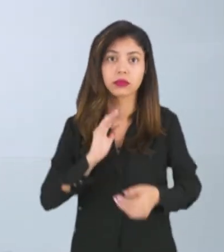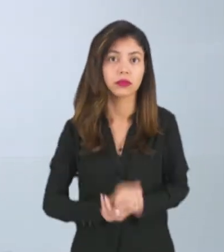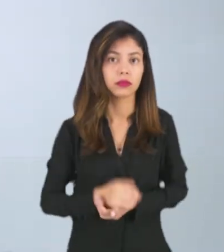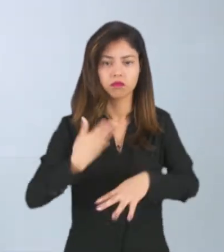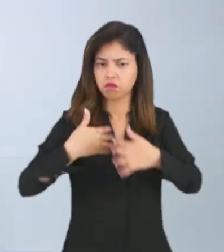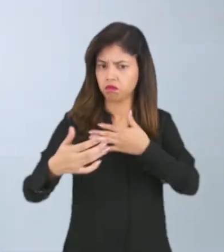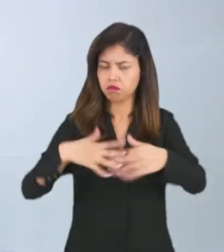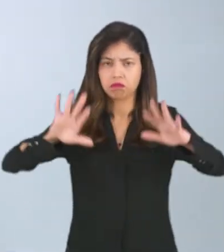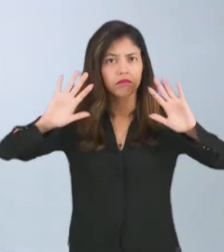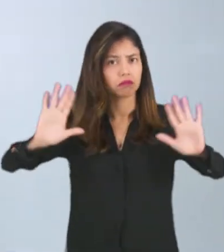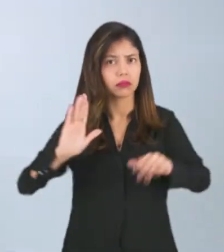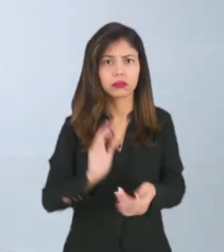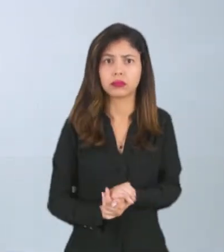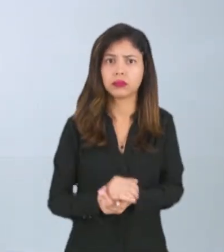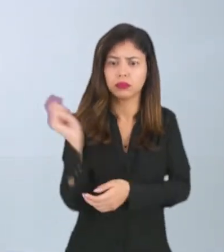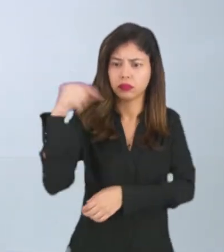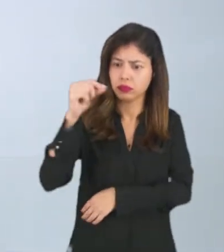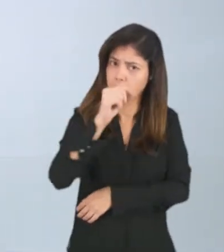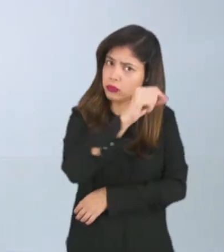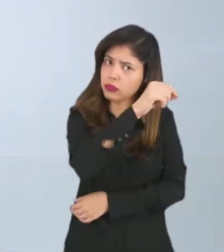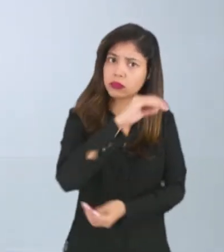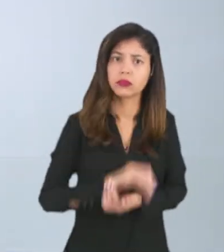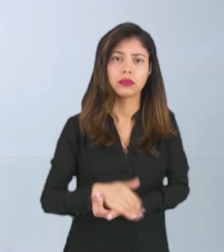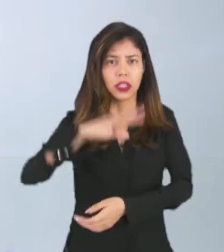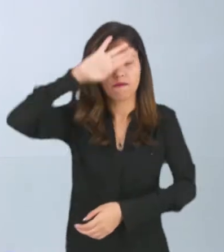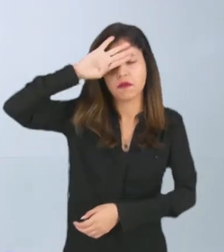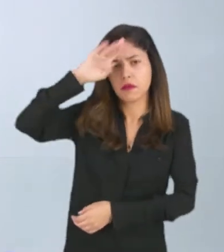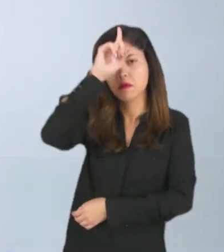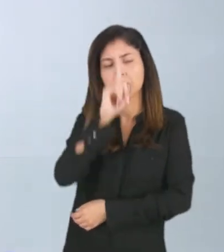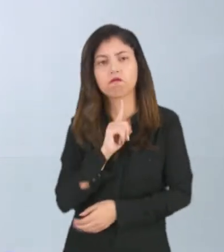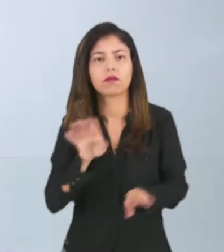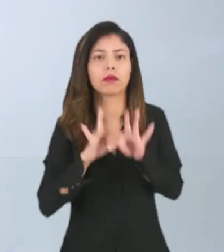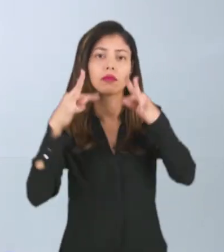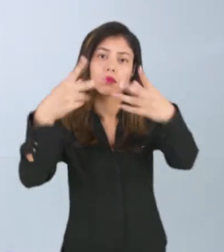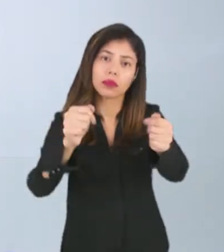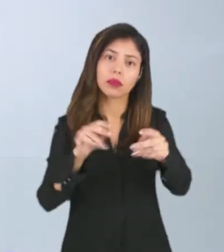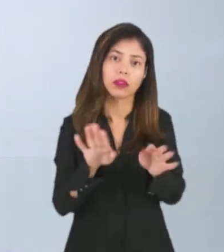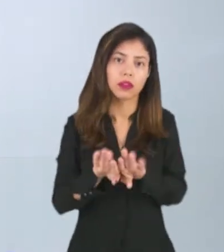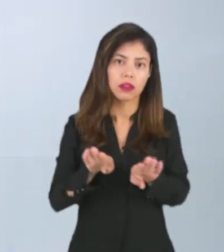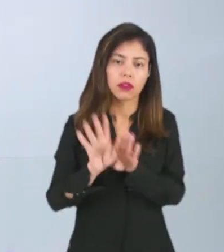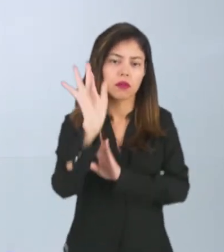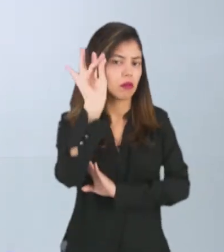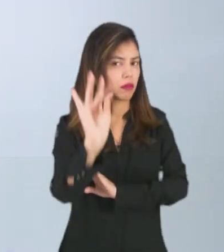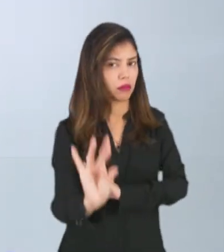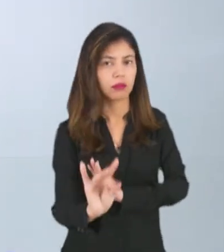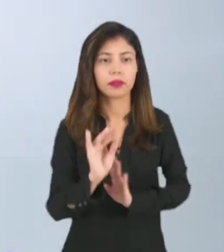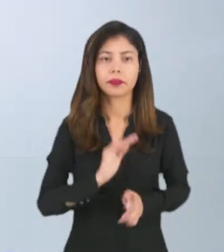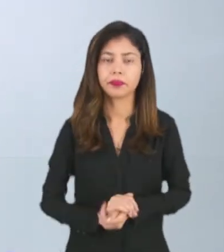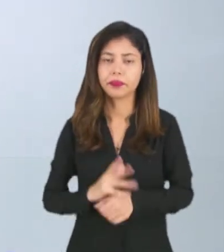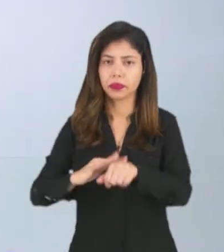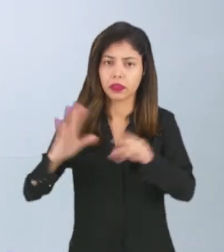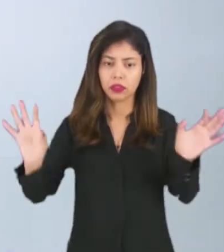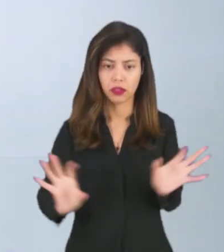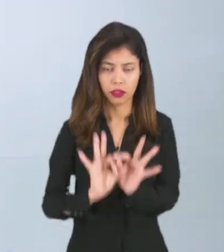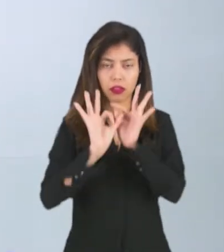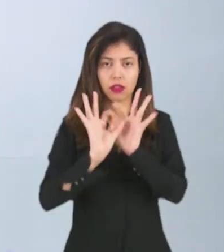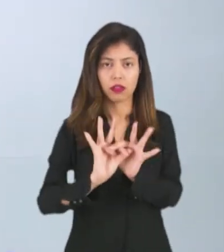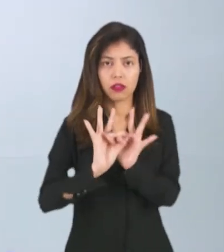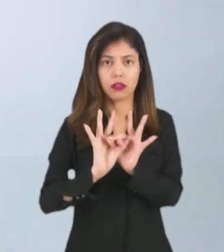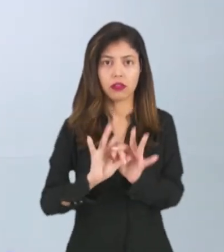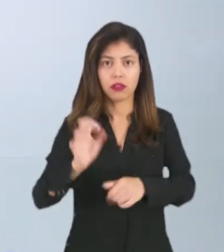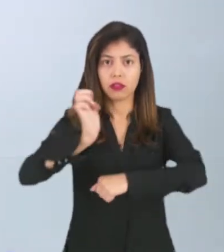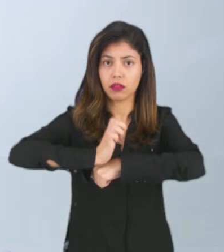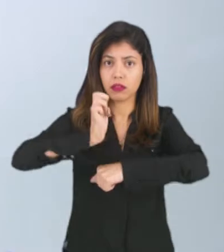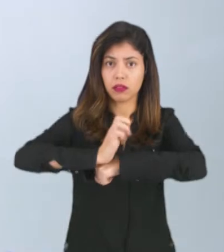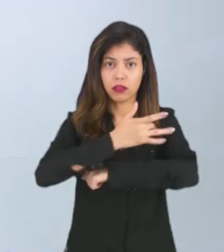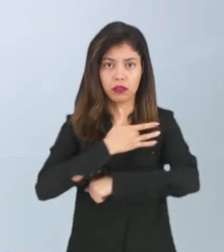sejam elas dengue, febre amarela, enfim, todas essas doenças ligadas ao estado